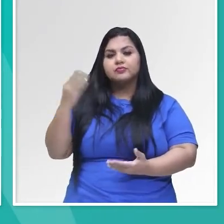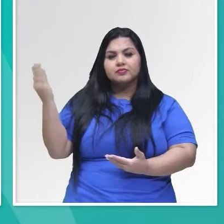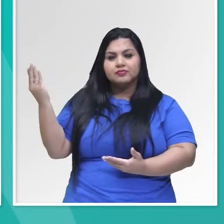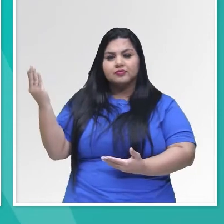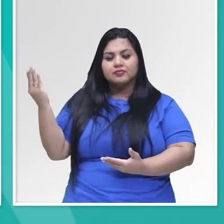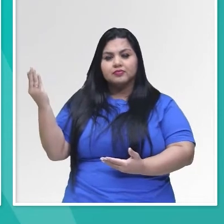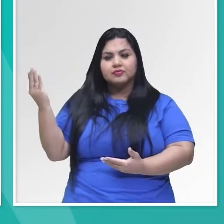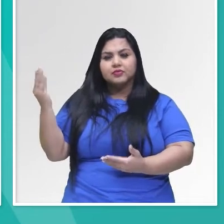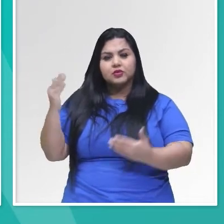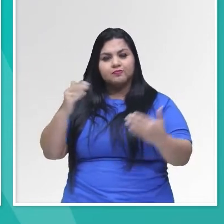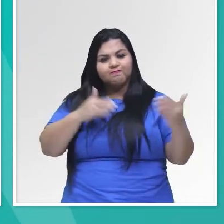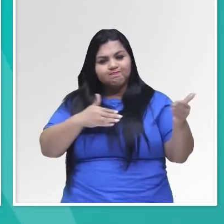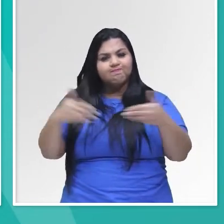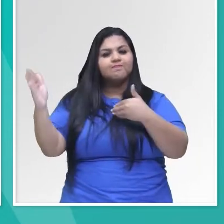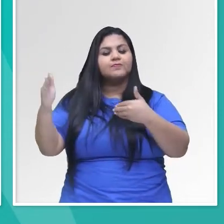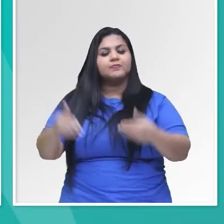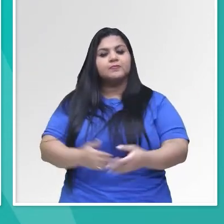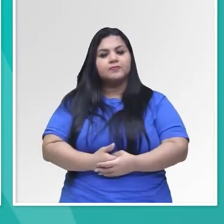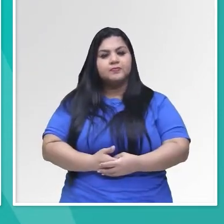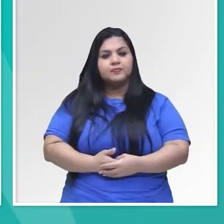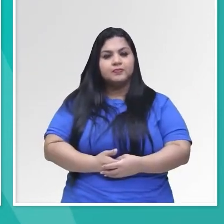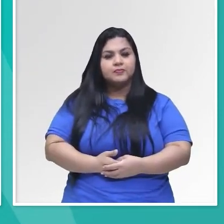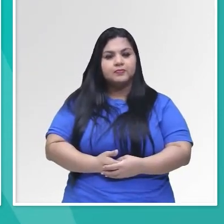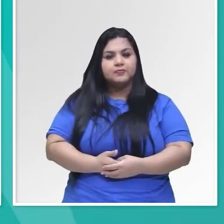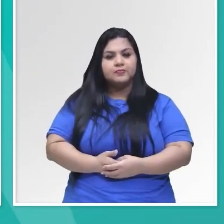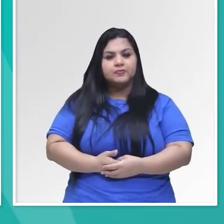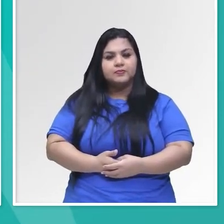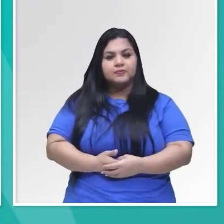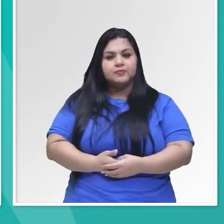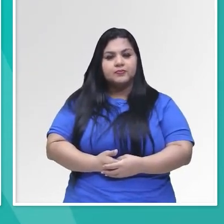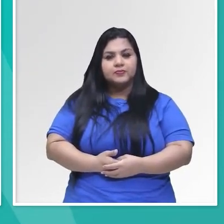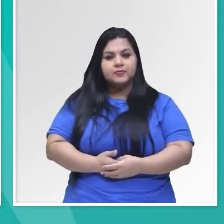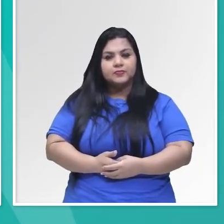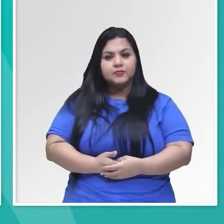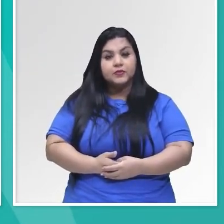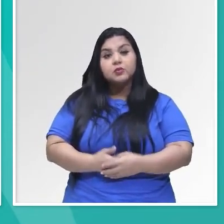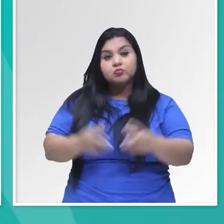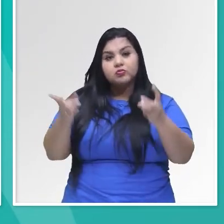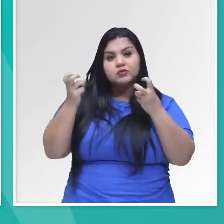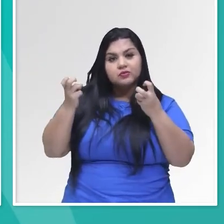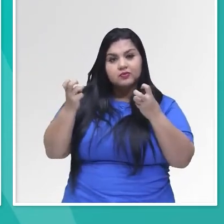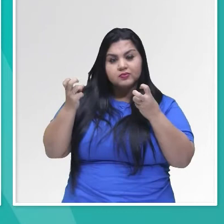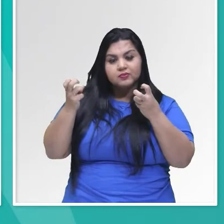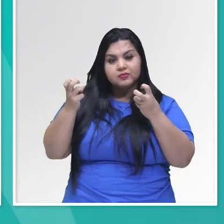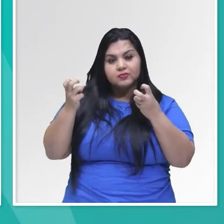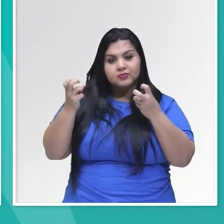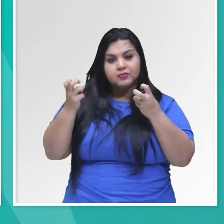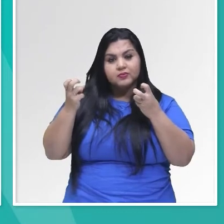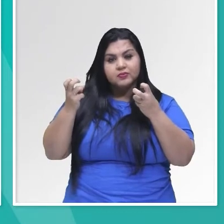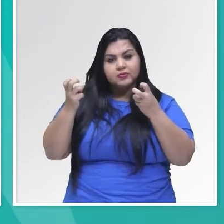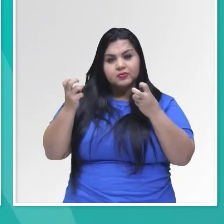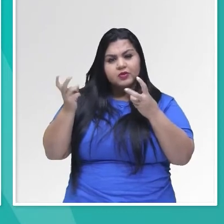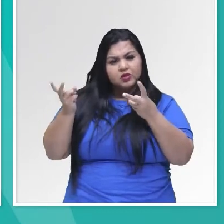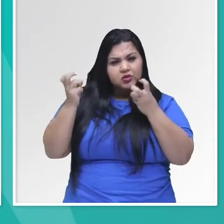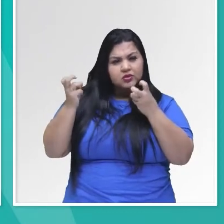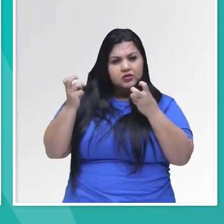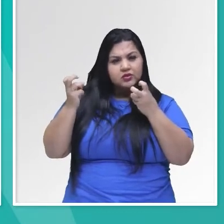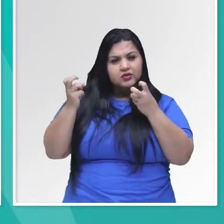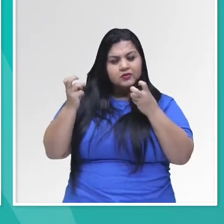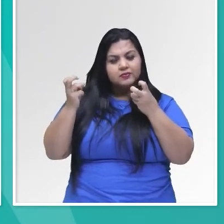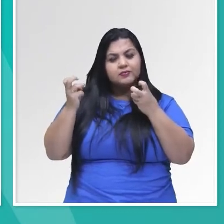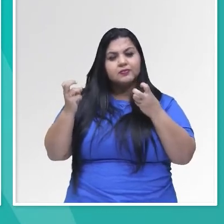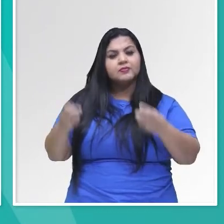Exatamente, avançando, a gente vai avançando, olha aí a próxima. Tá aí, percebeu? Percebeu, meu amado, minha